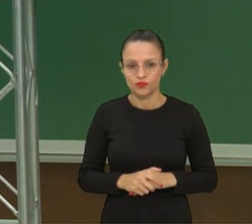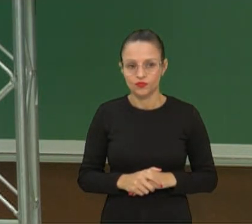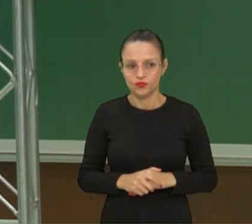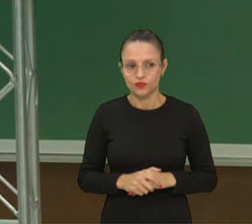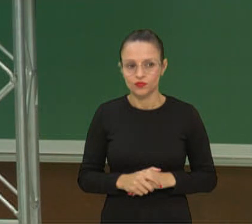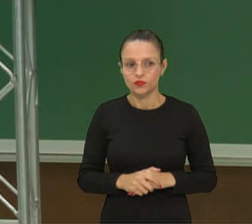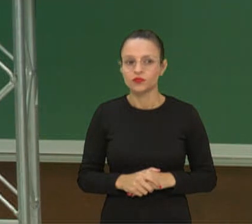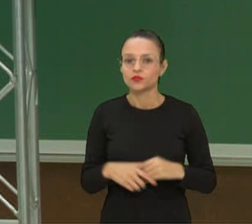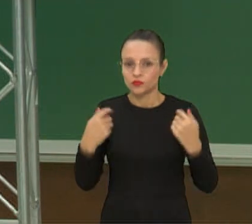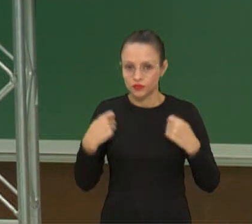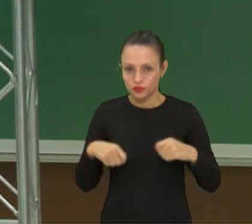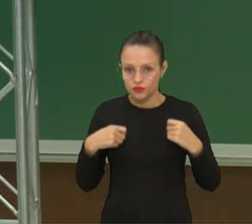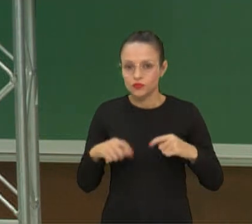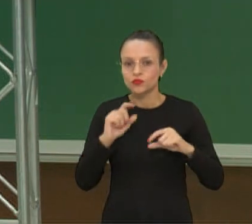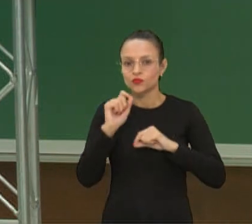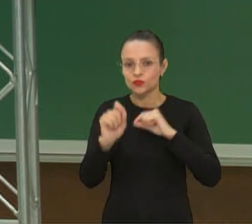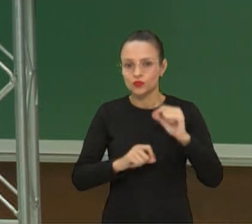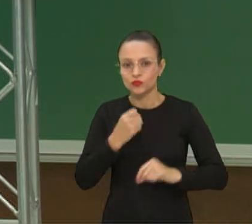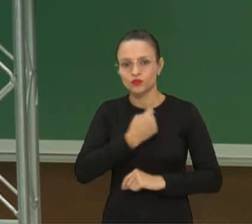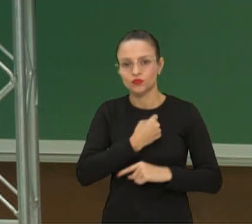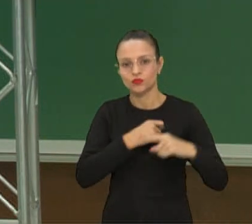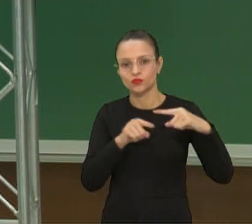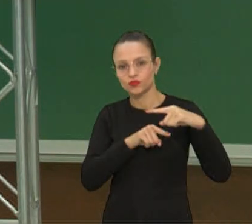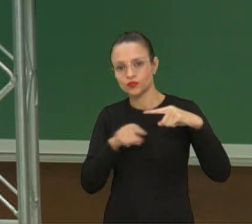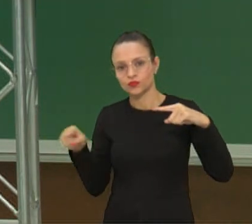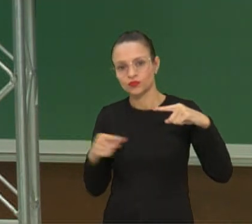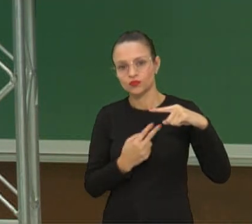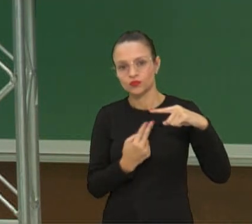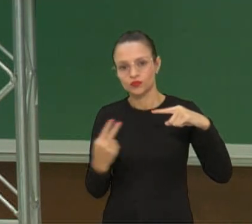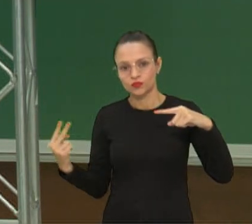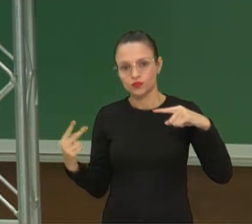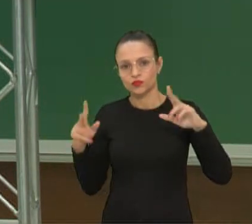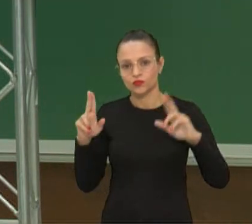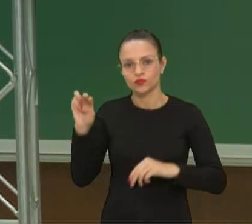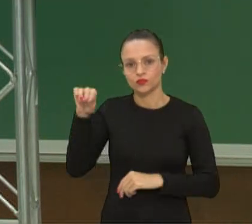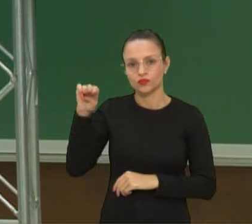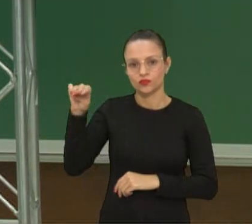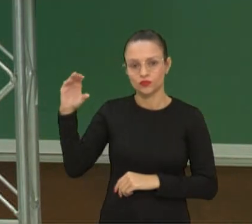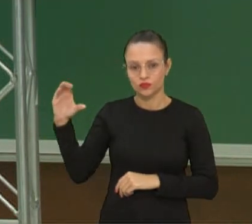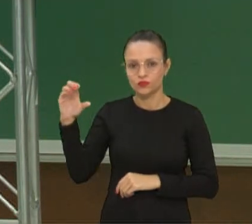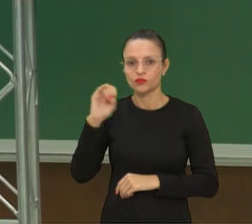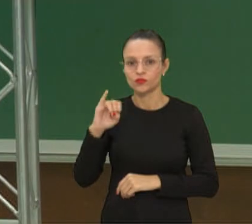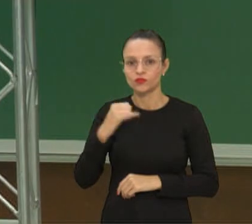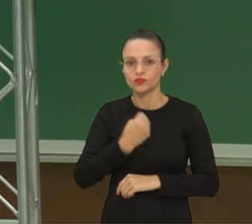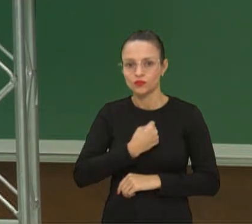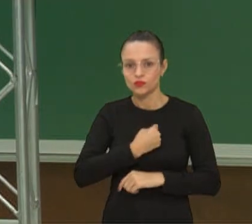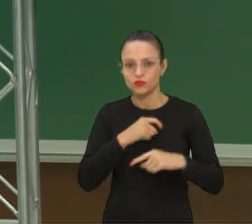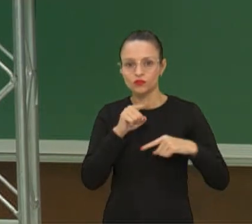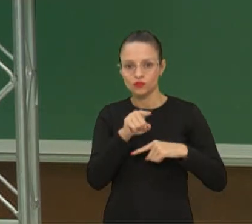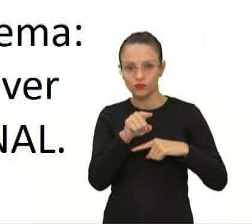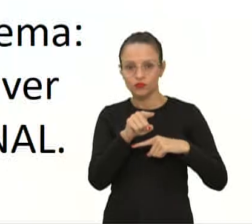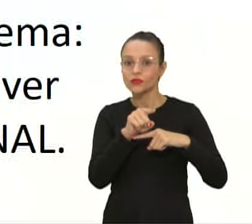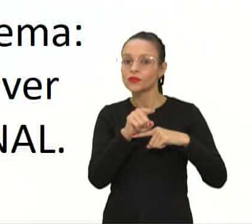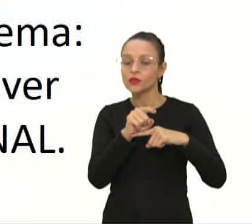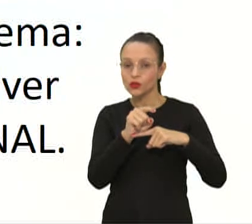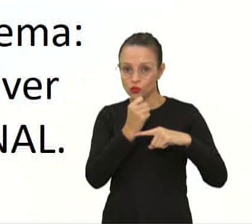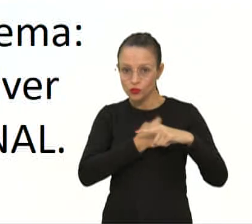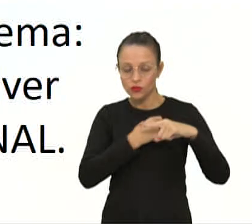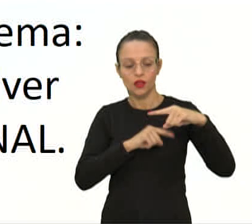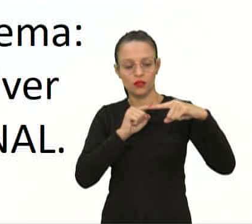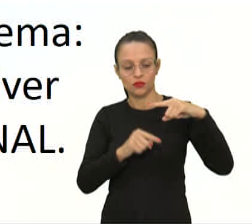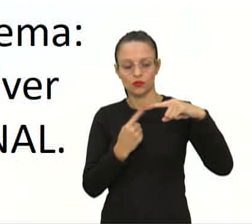A gente precisa igualar os denominadores, na maioria dos casos, usando a MMC. E quando o termo for um número inteiro, o seu denominador vai ser 1. Então é